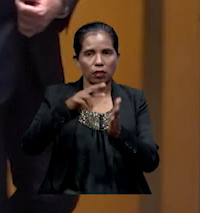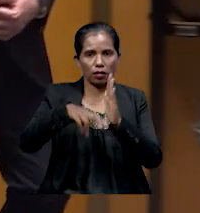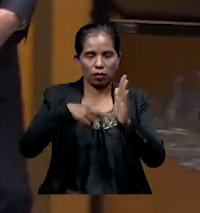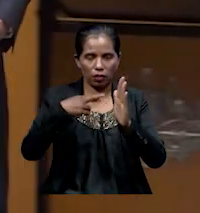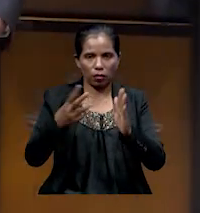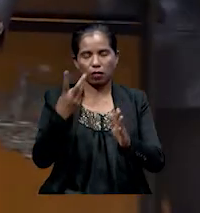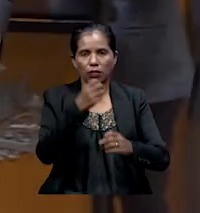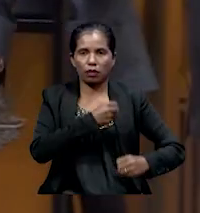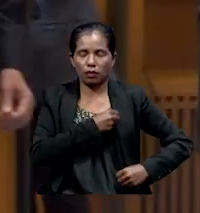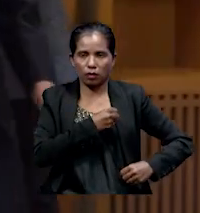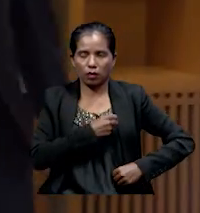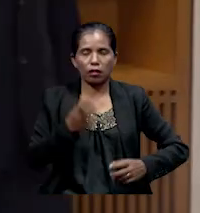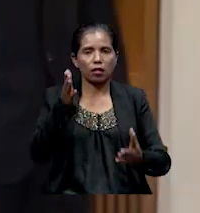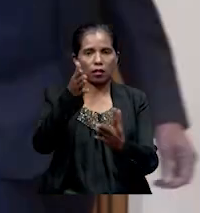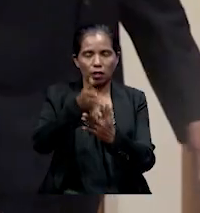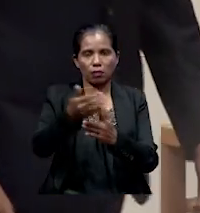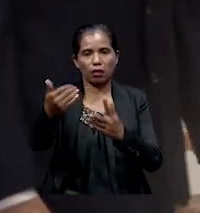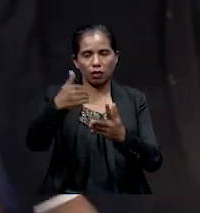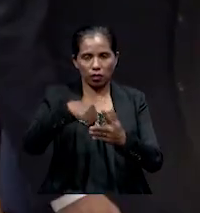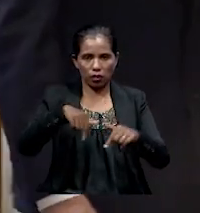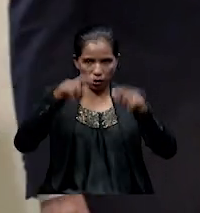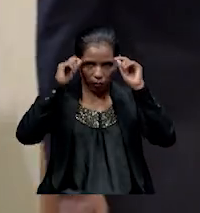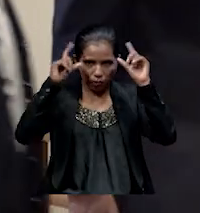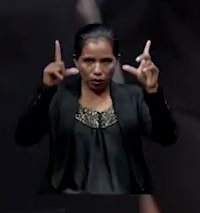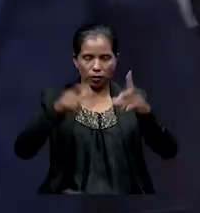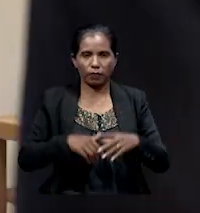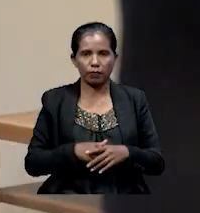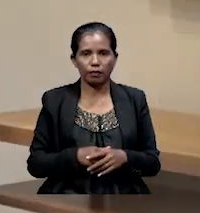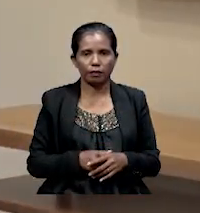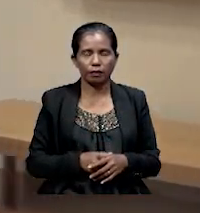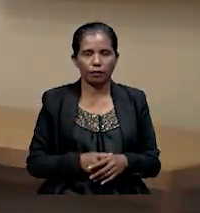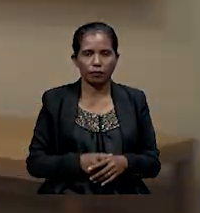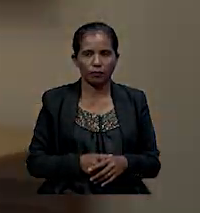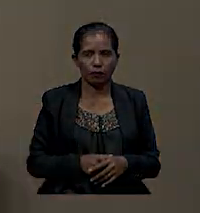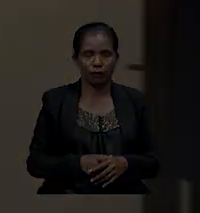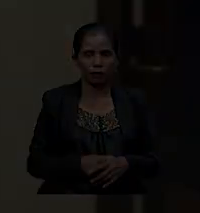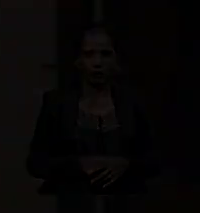regula força sira nebe tama nosai e Timor-Leste. Bem-vinda, Simenes, GMN.